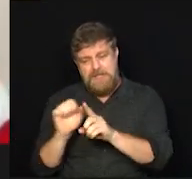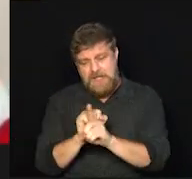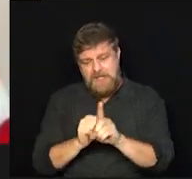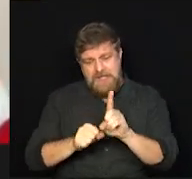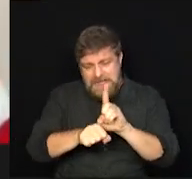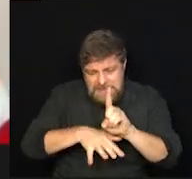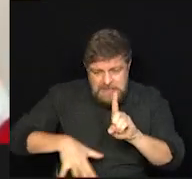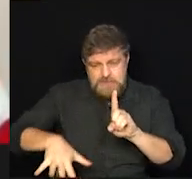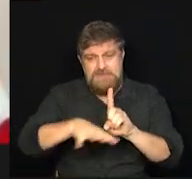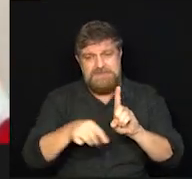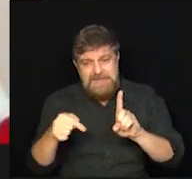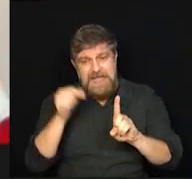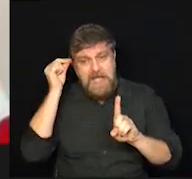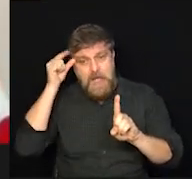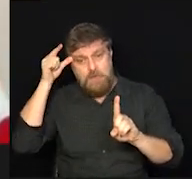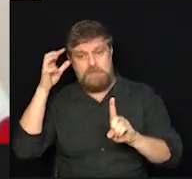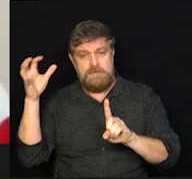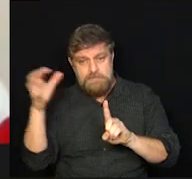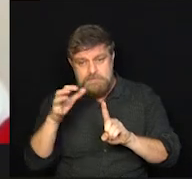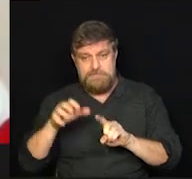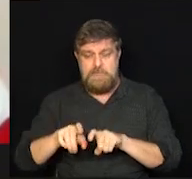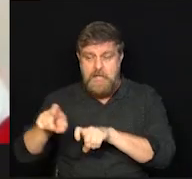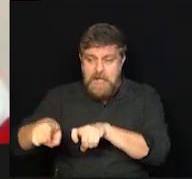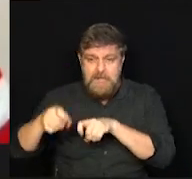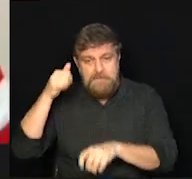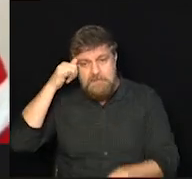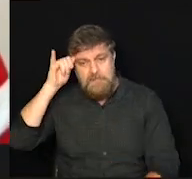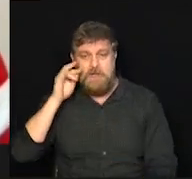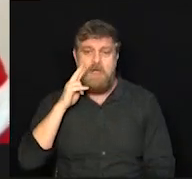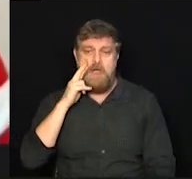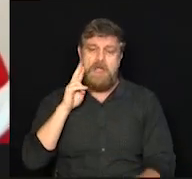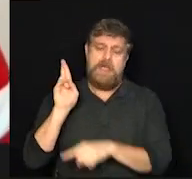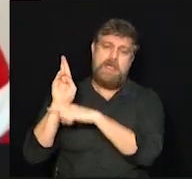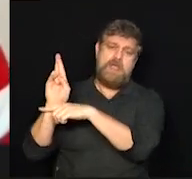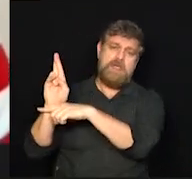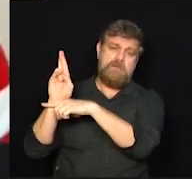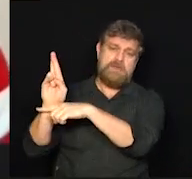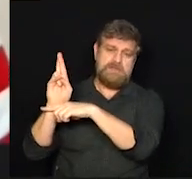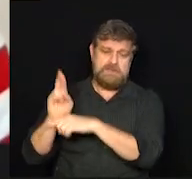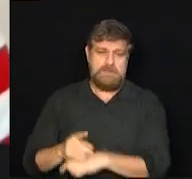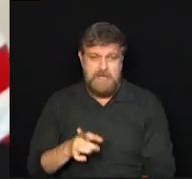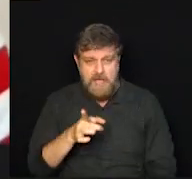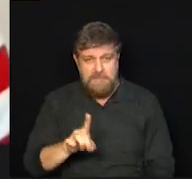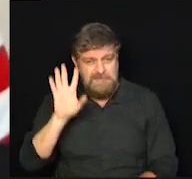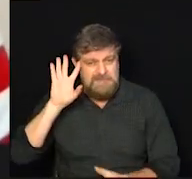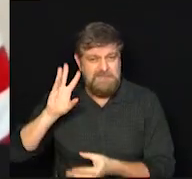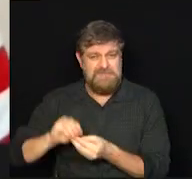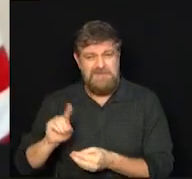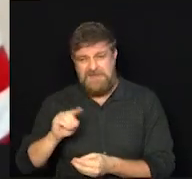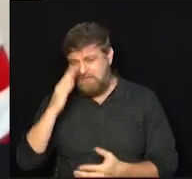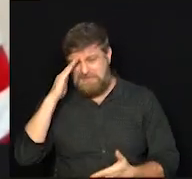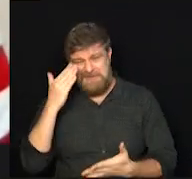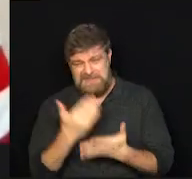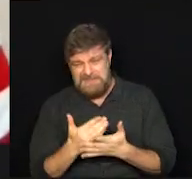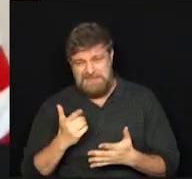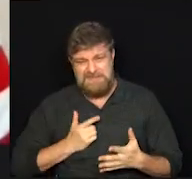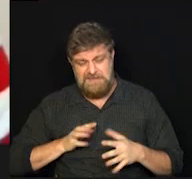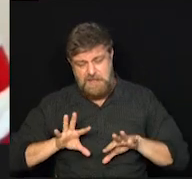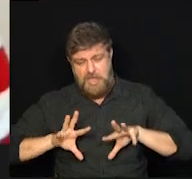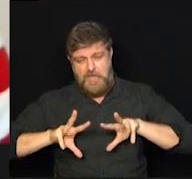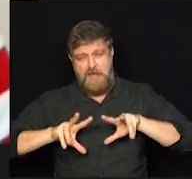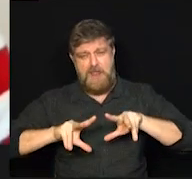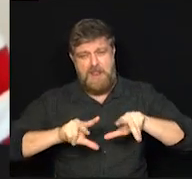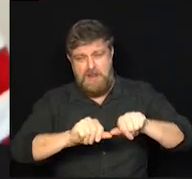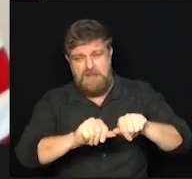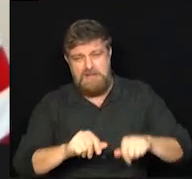sociedade da cultura tenha fazer da Roseira representa isso também e por último eu acredito que se tivesse roubando